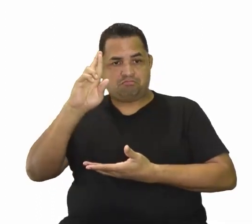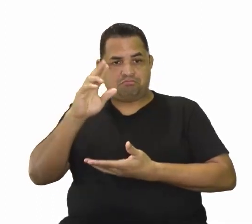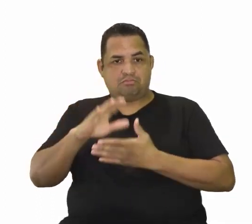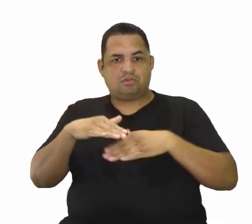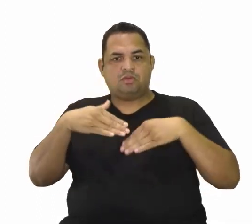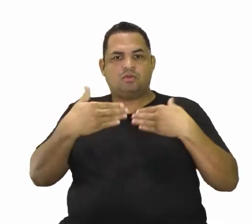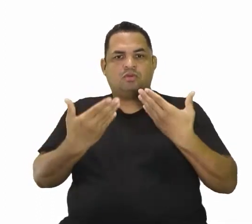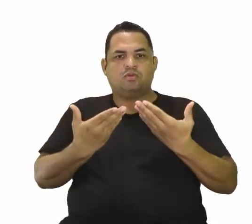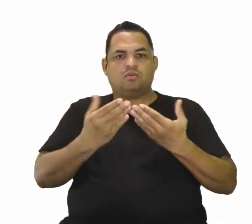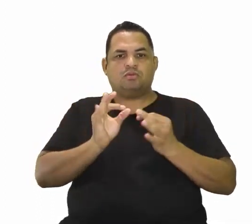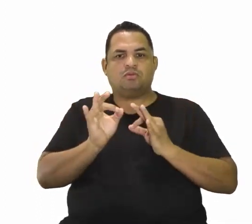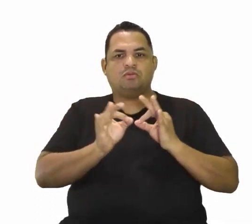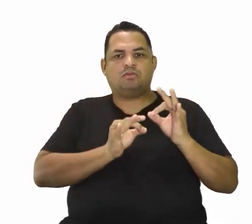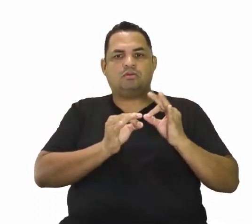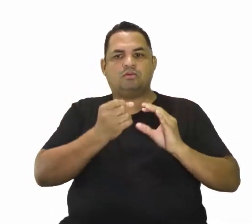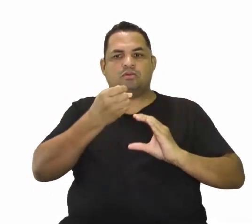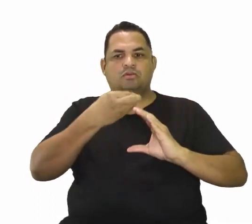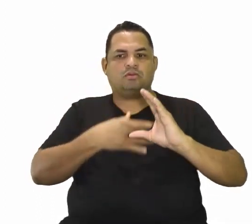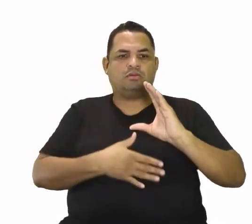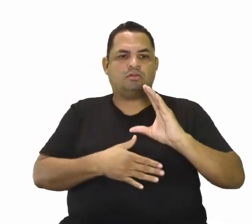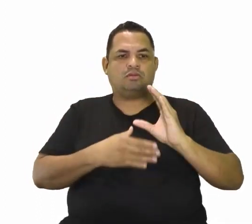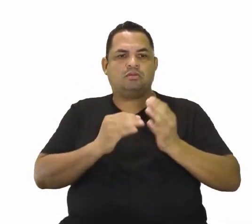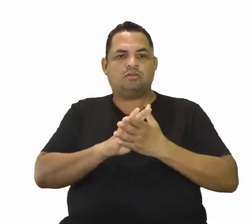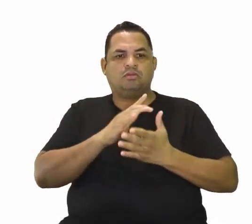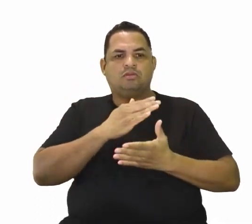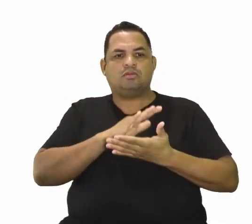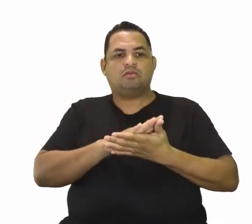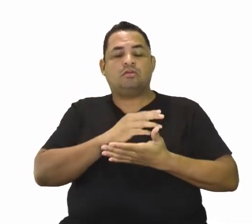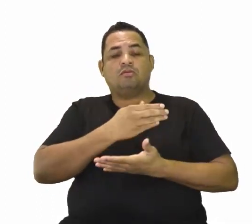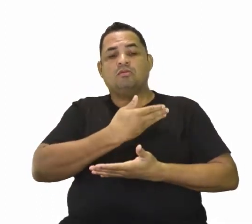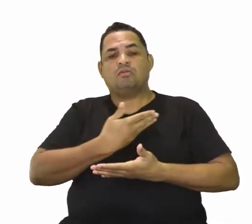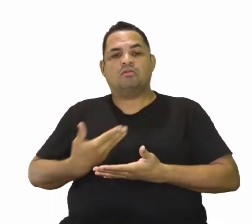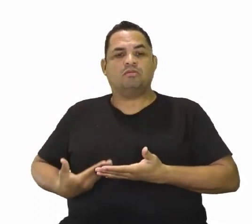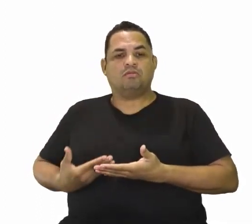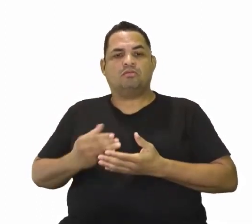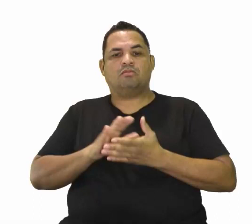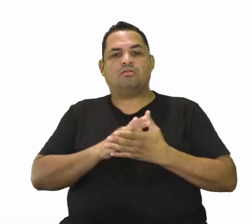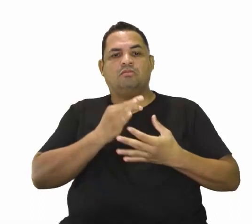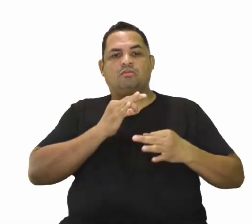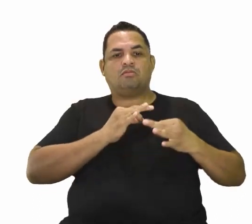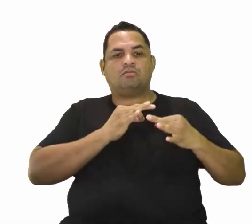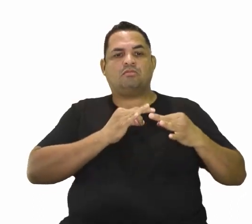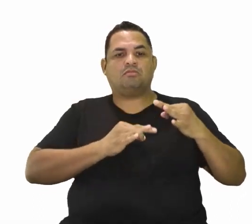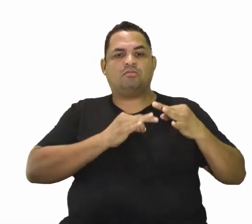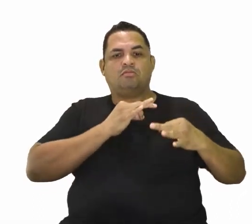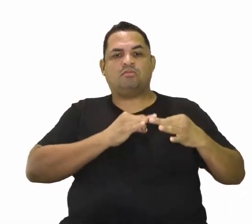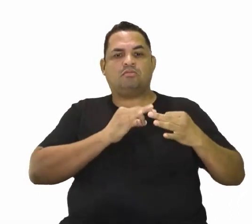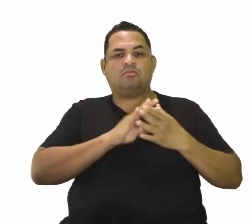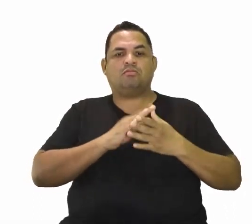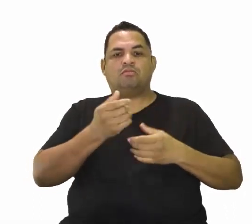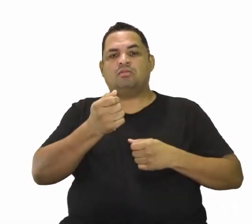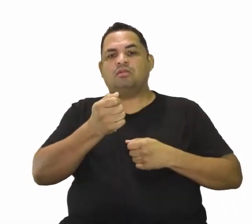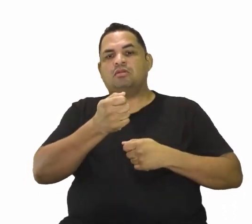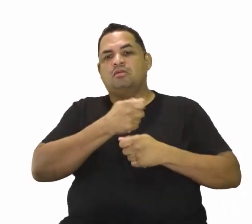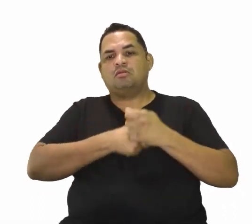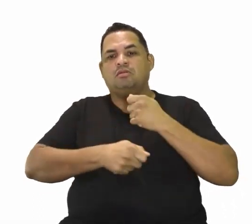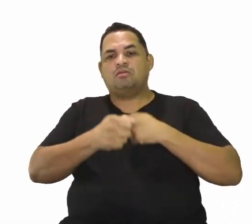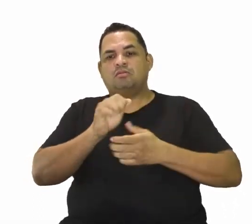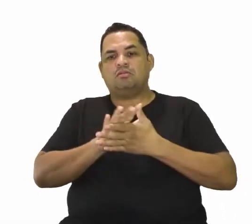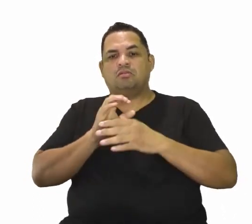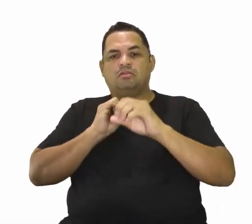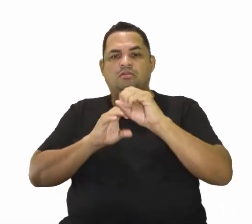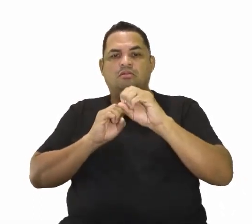Quais algumas das criações e características de seu governo no campo jurídico, econômico e educacional? Já